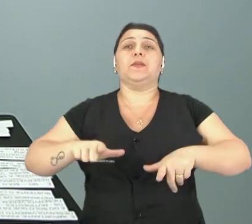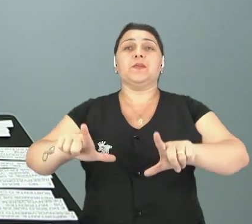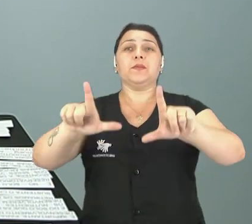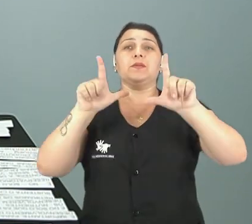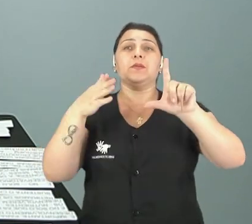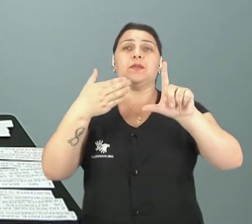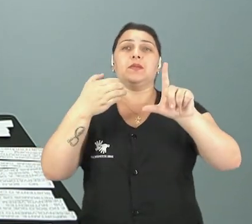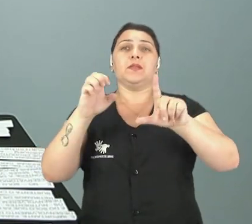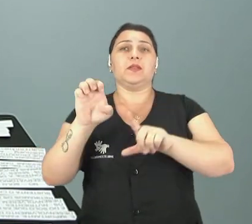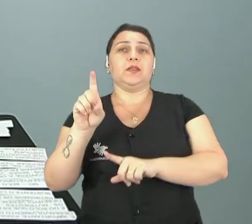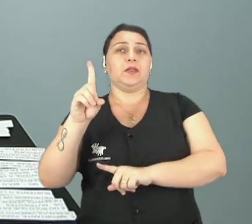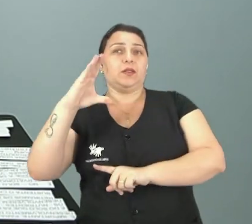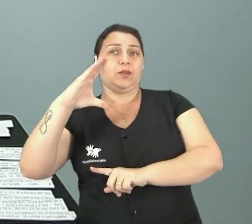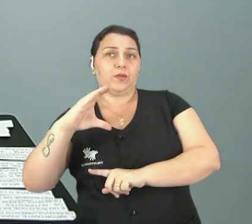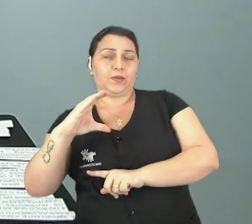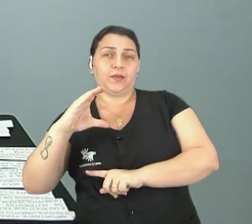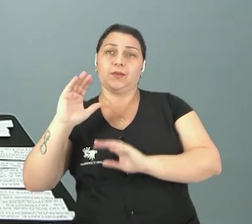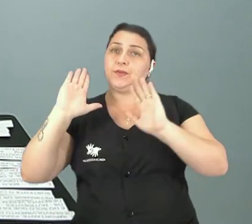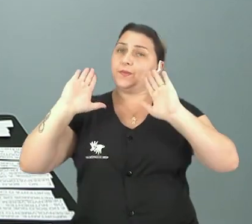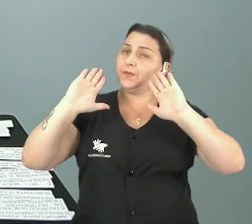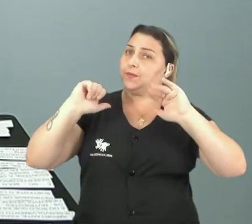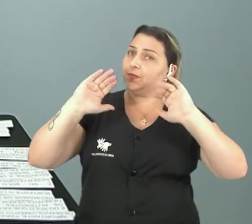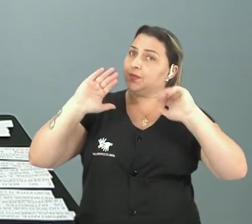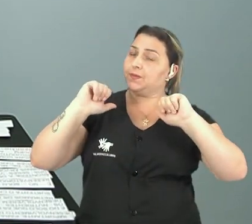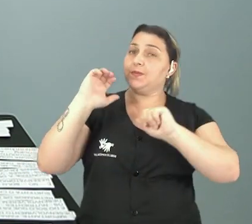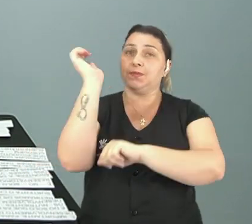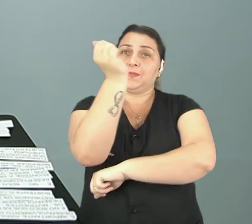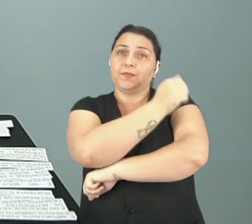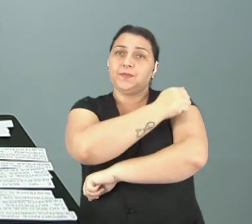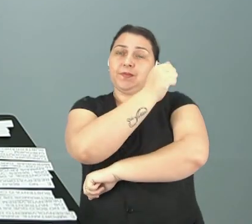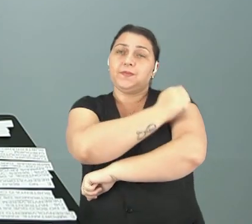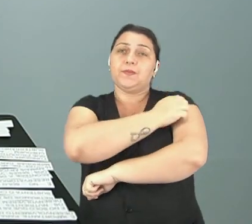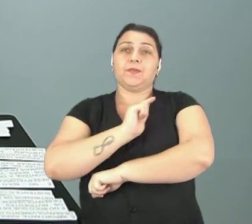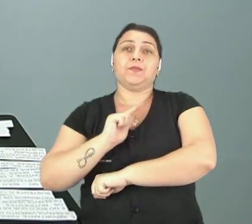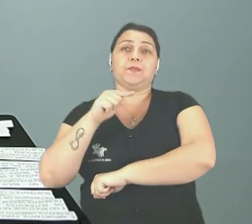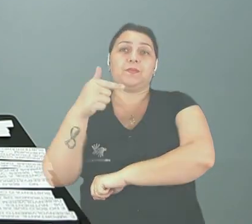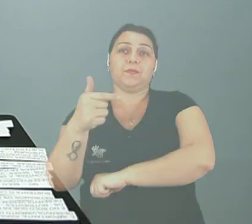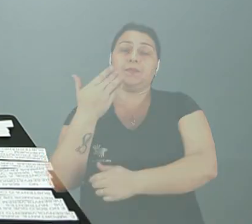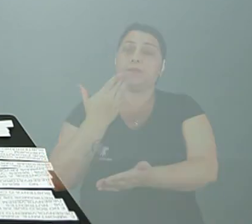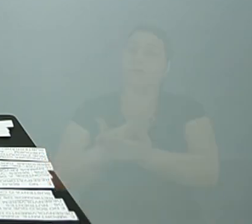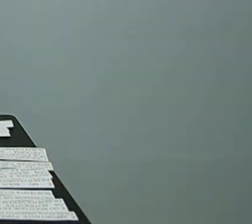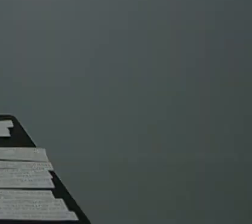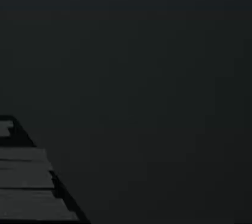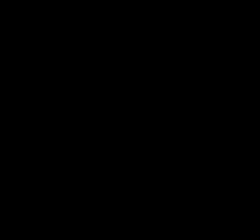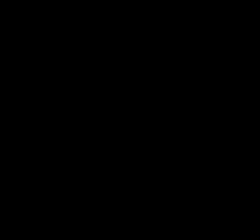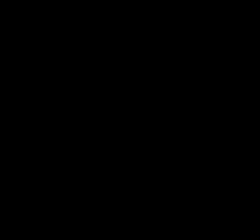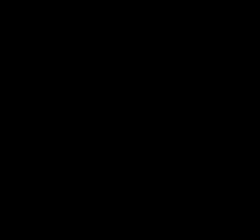acesse a plataforma Eduque. Tchau, tchau, alunos! Até a próxima aula!